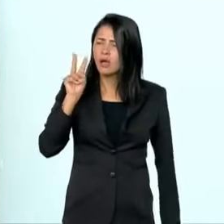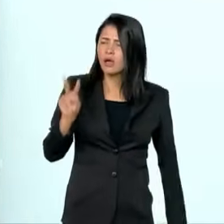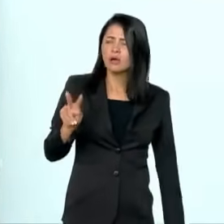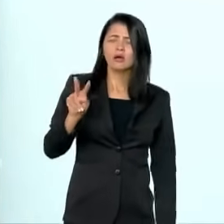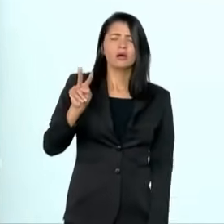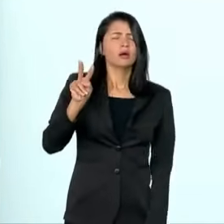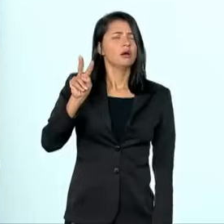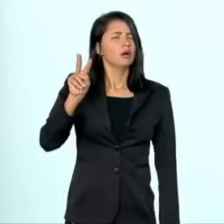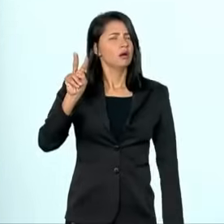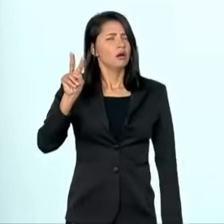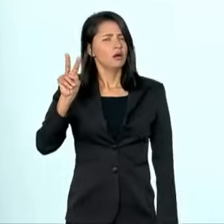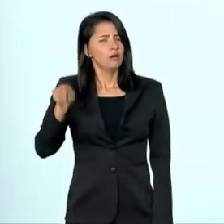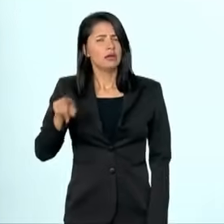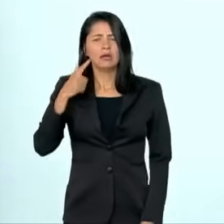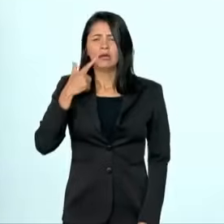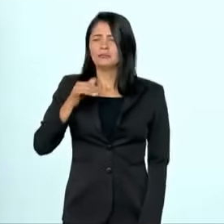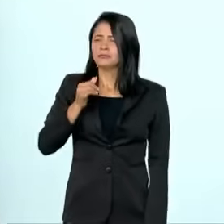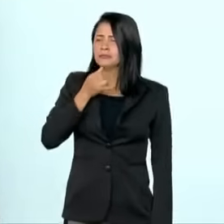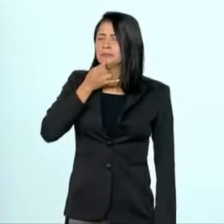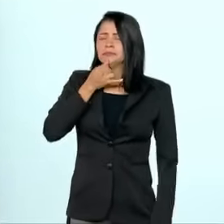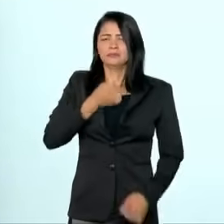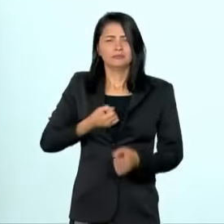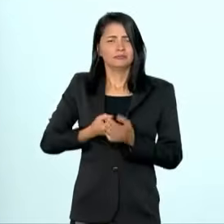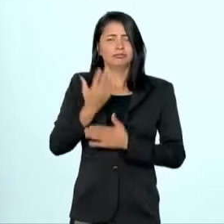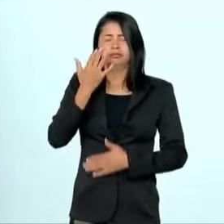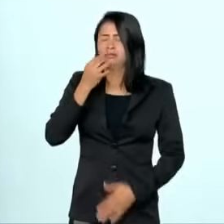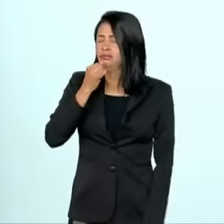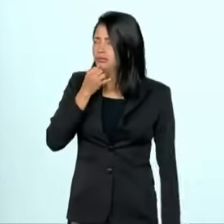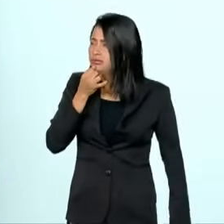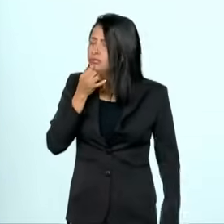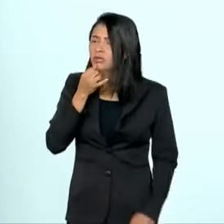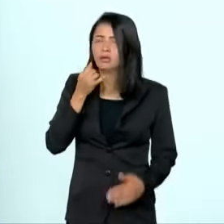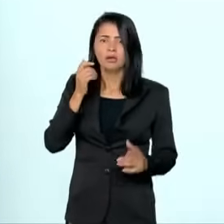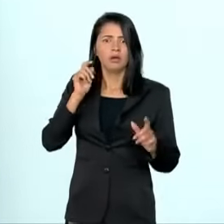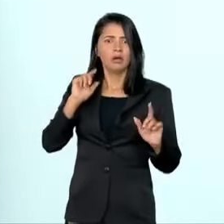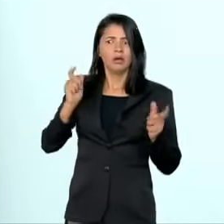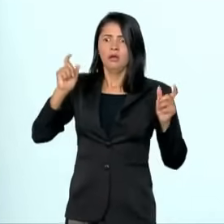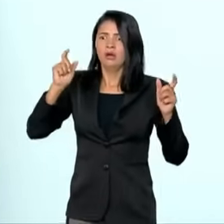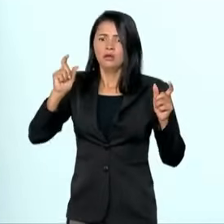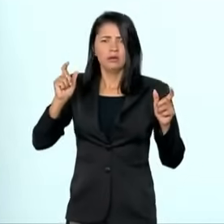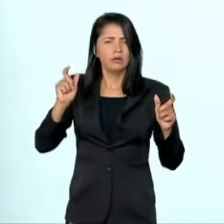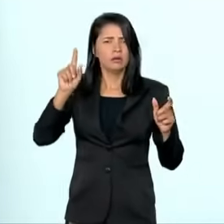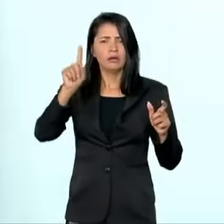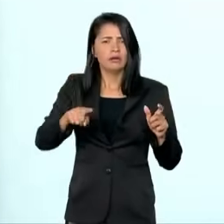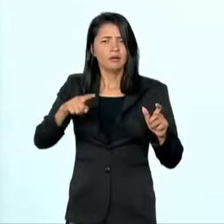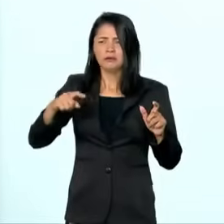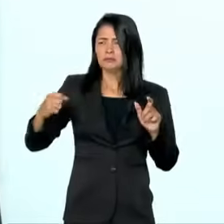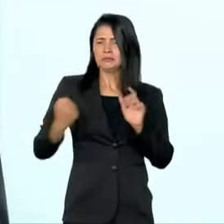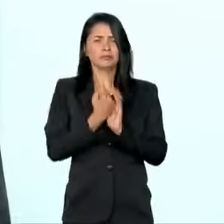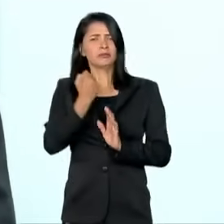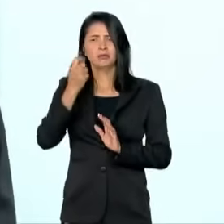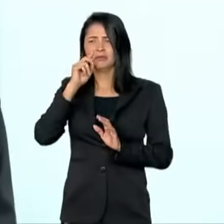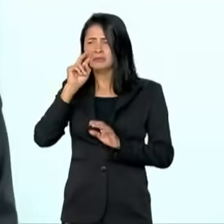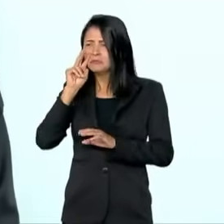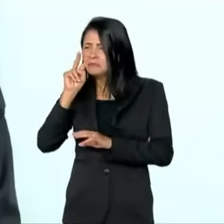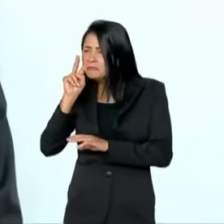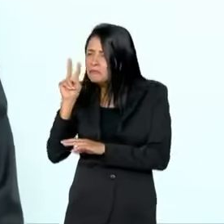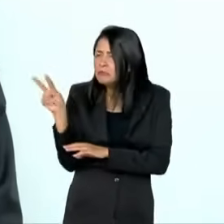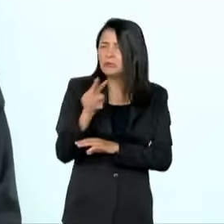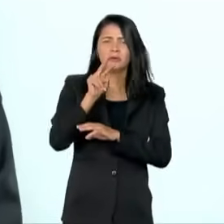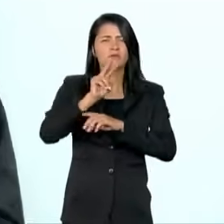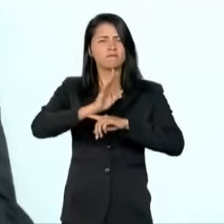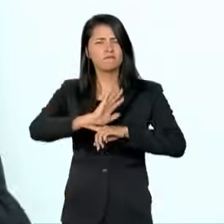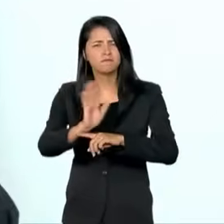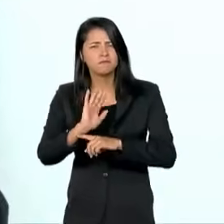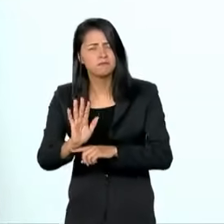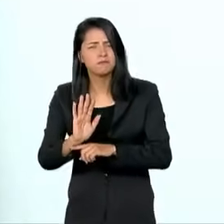gera, além da tristeza, uma grande perplexidade. É impactante as cenas que nós vimos.